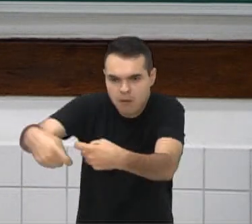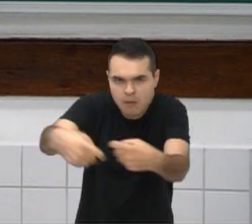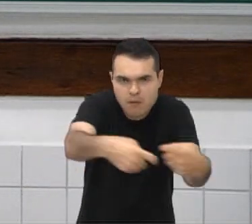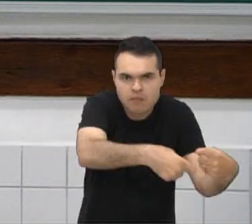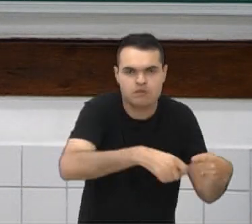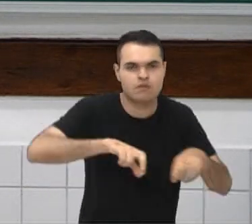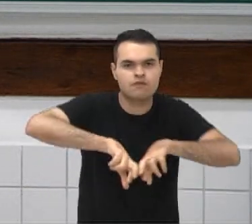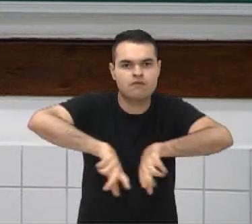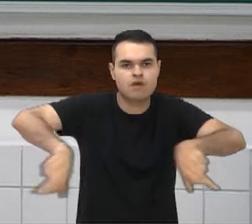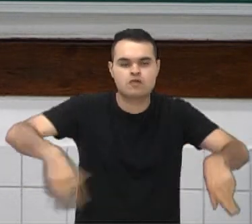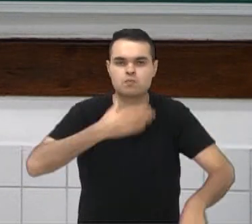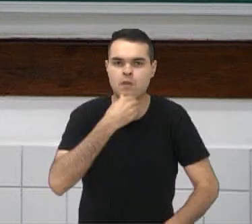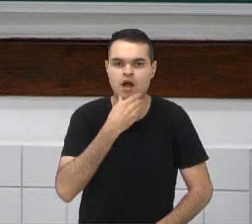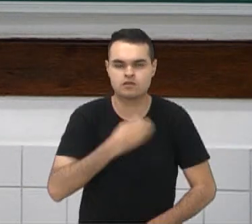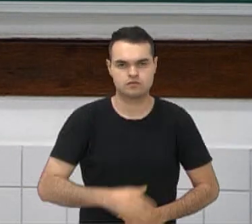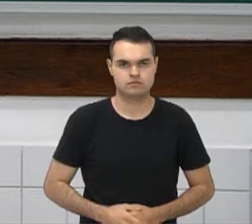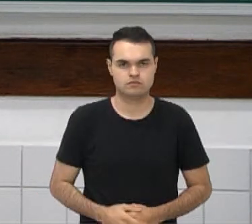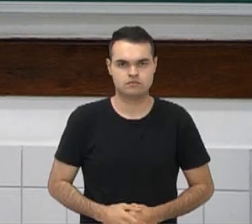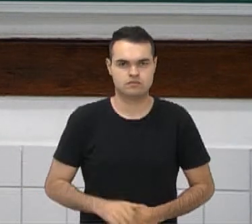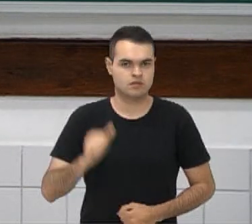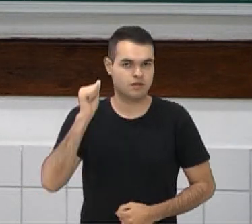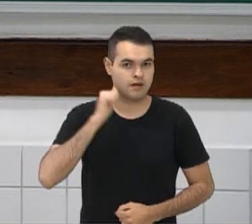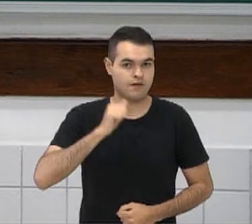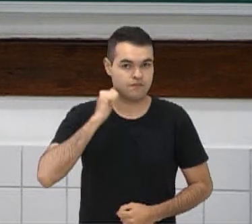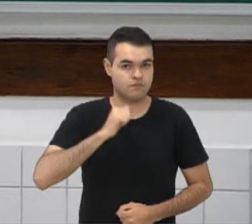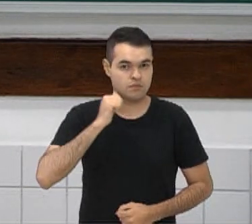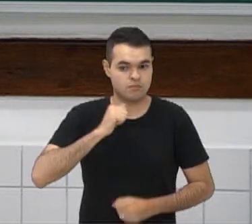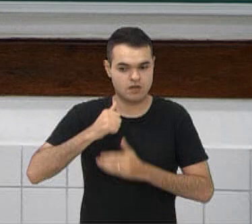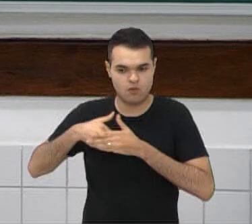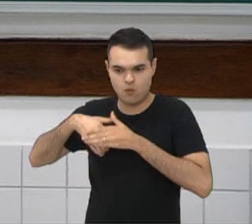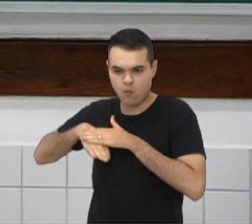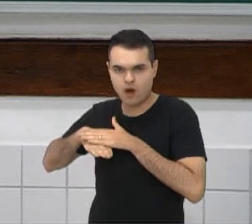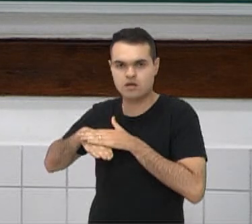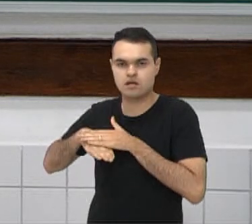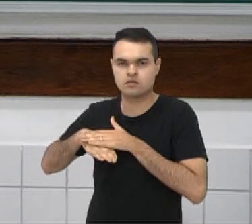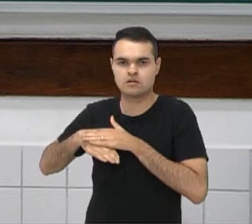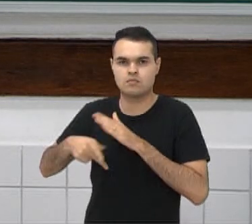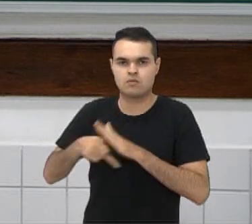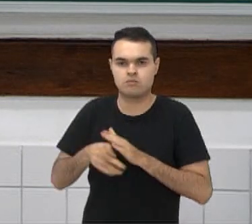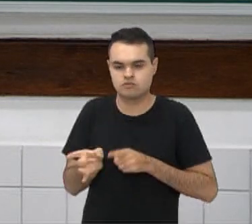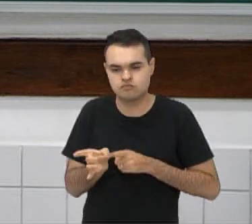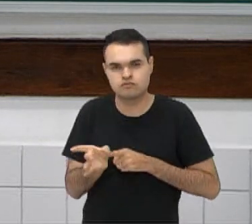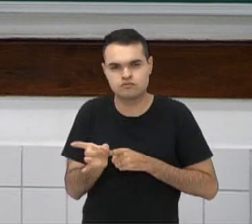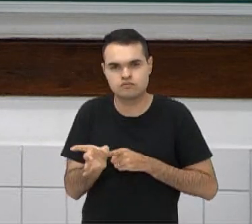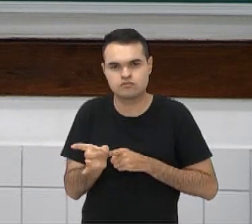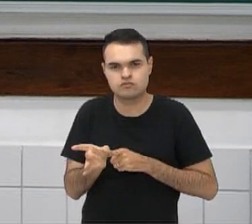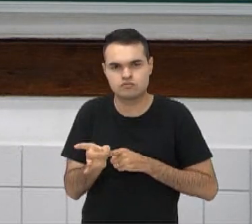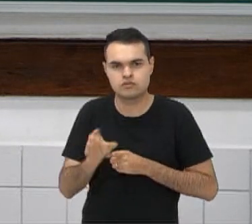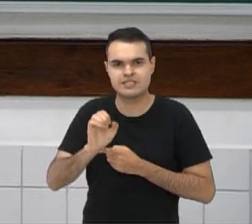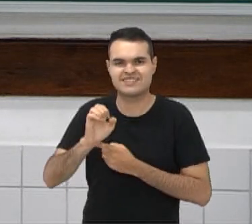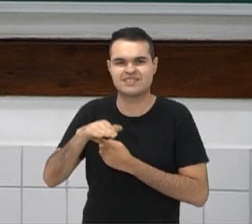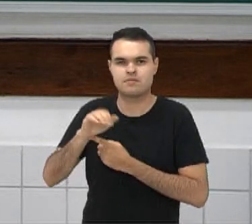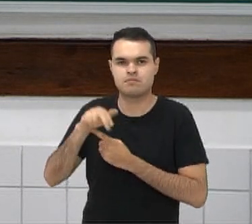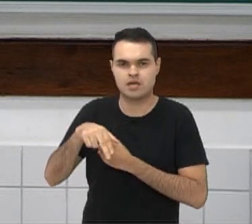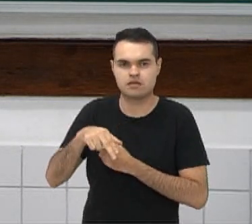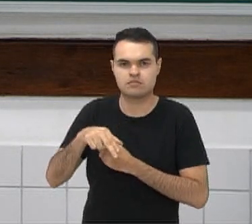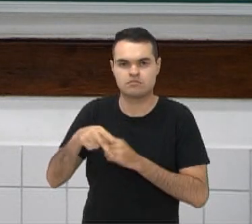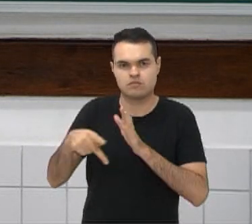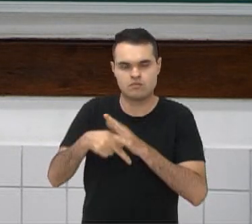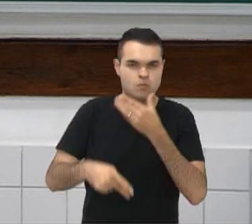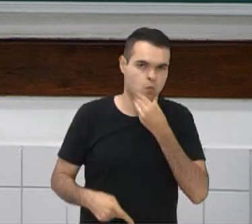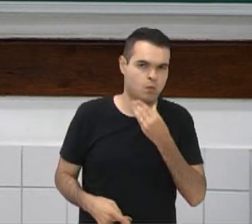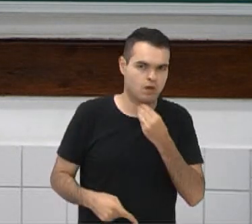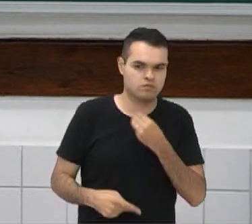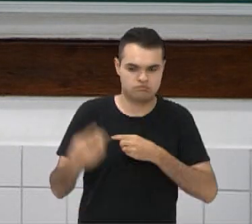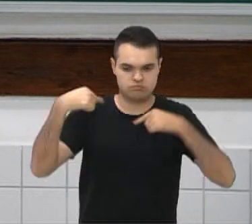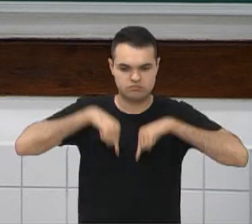machos, a fêmea ela pode guardar aí o sêmen do macho. Tá? Então, ela pode guardar dentro